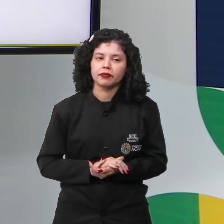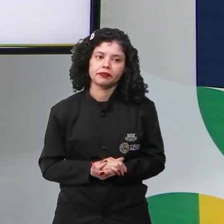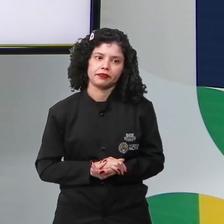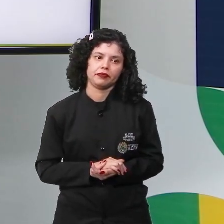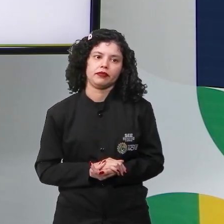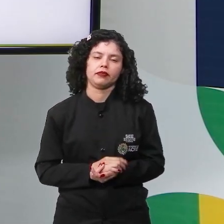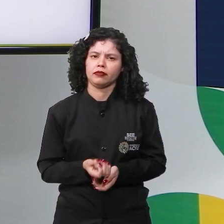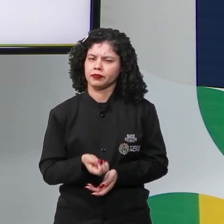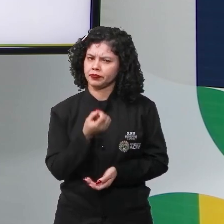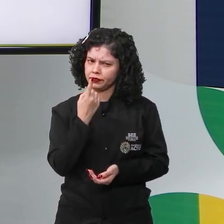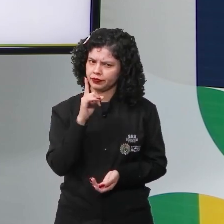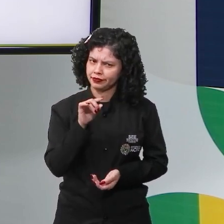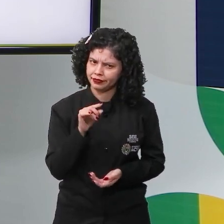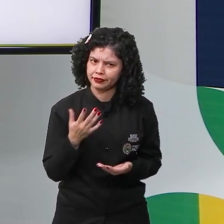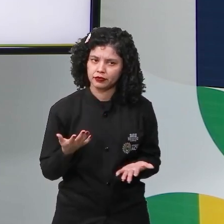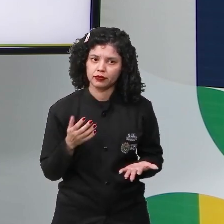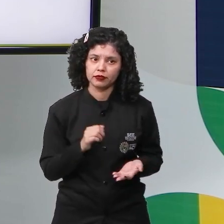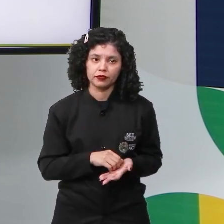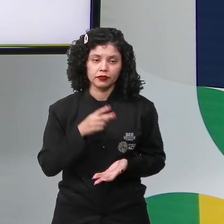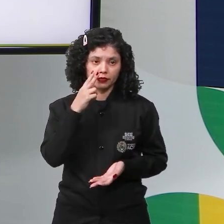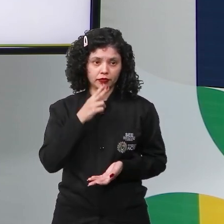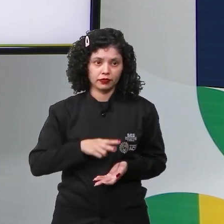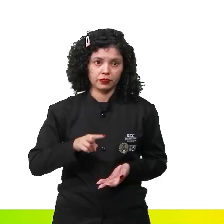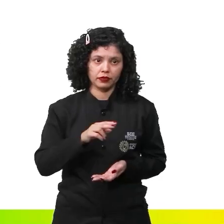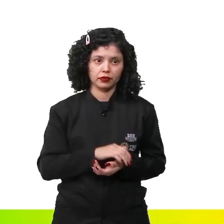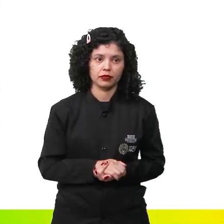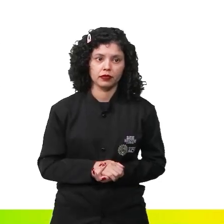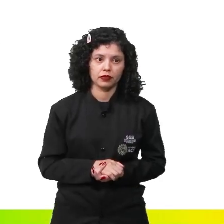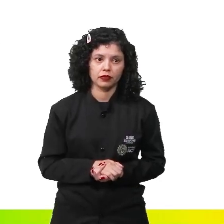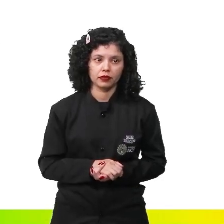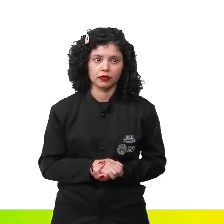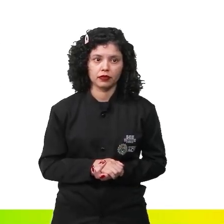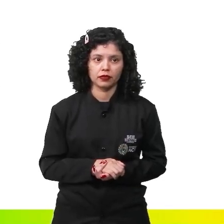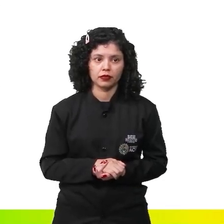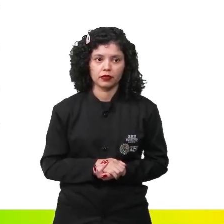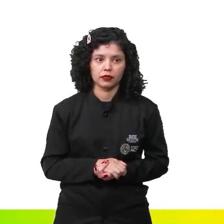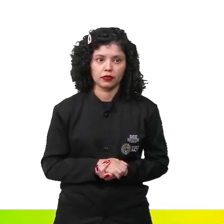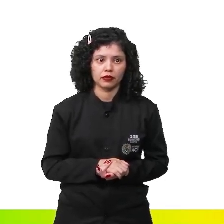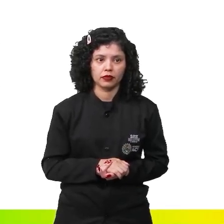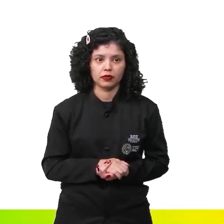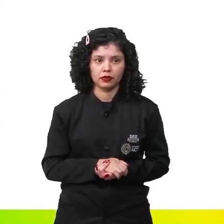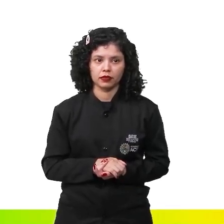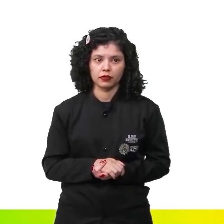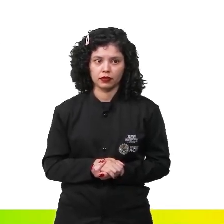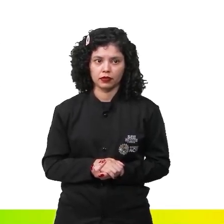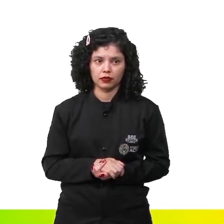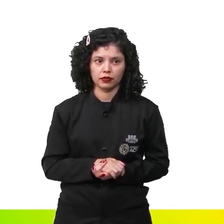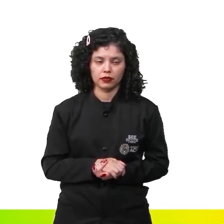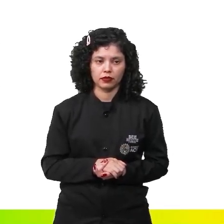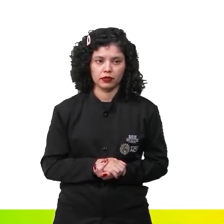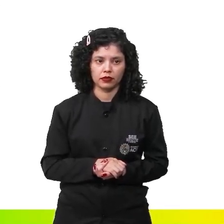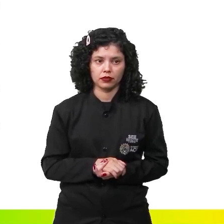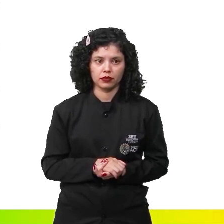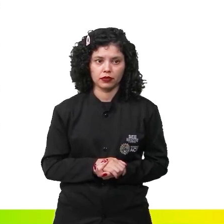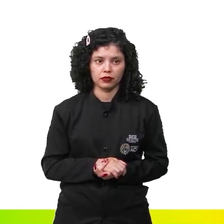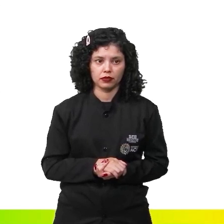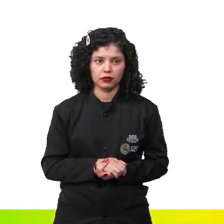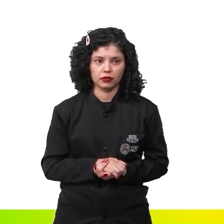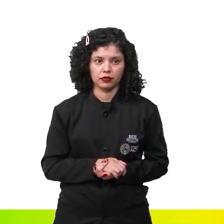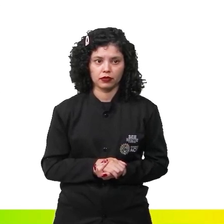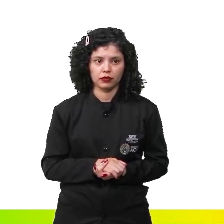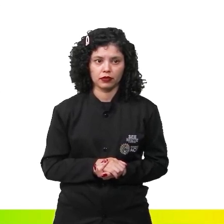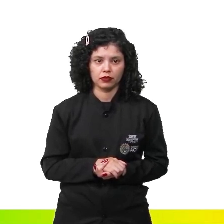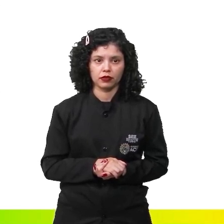um pouco estranha, né? Vamos visualizar. Se for verdadeira, vai aparecer o Vzinho azul